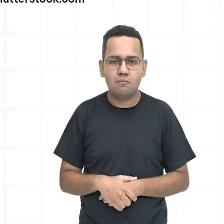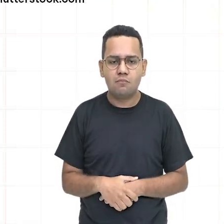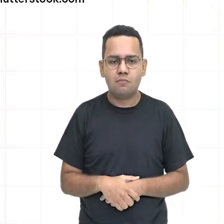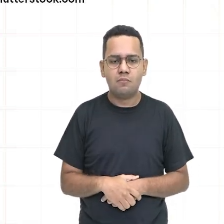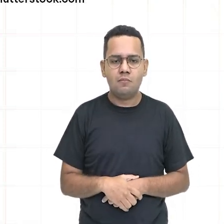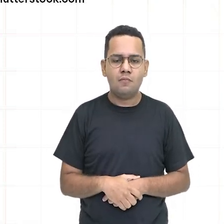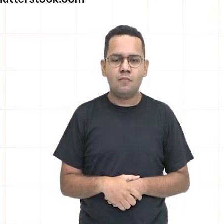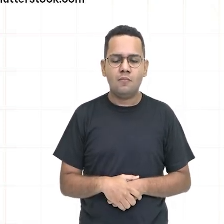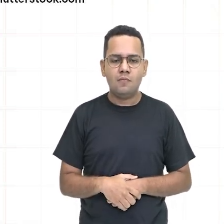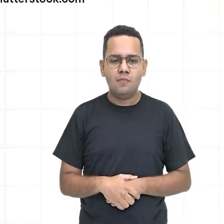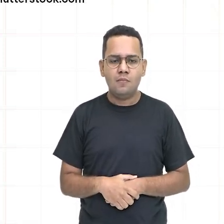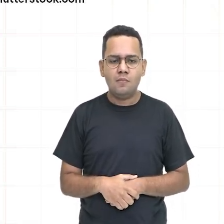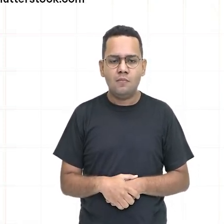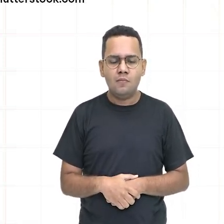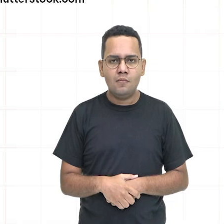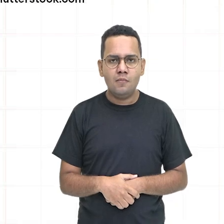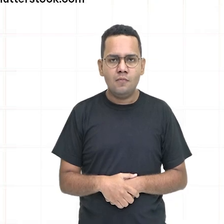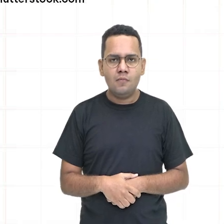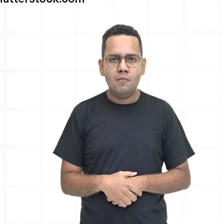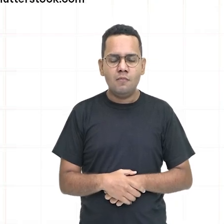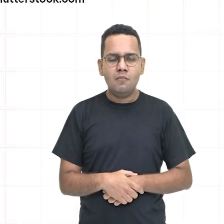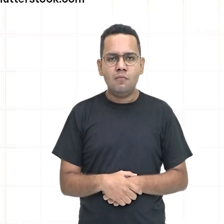Então observem só, nós